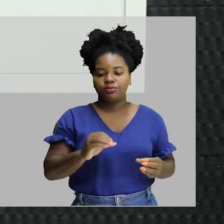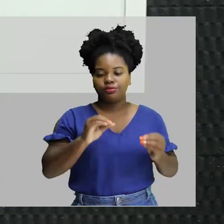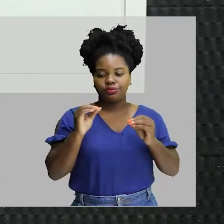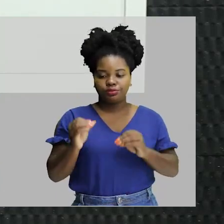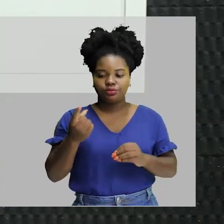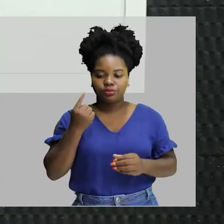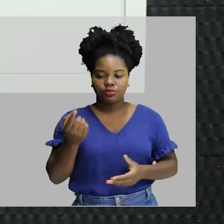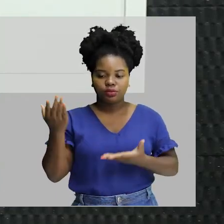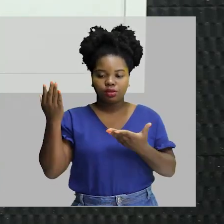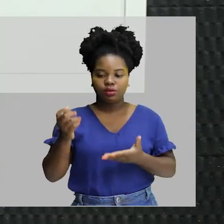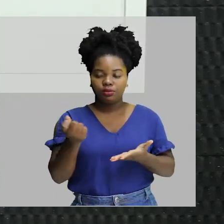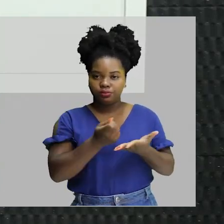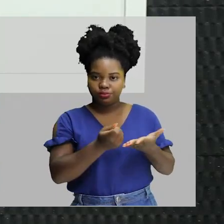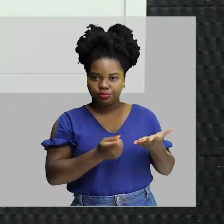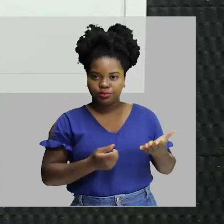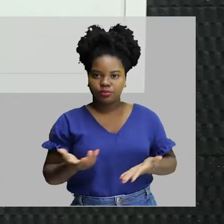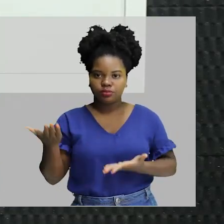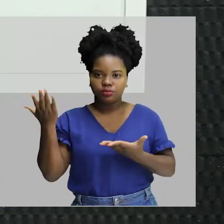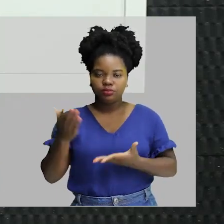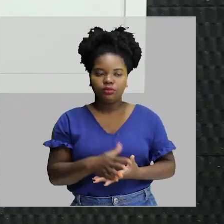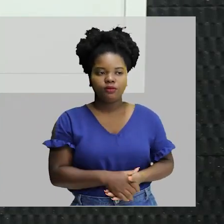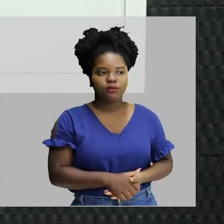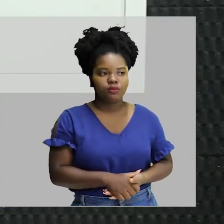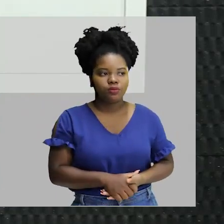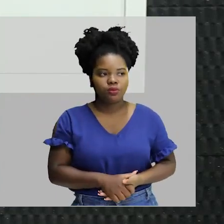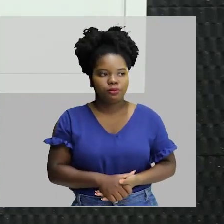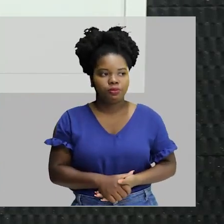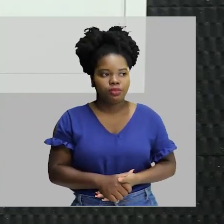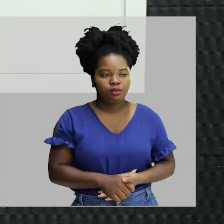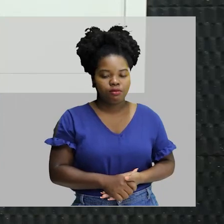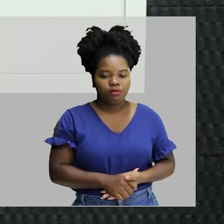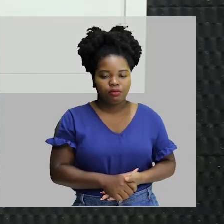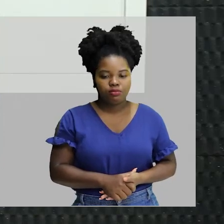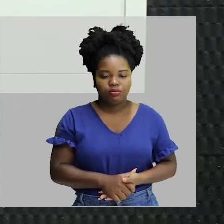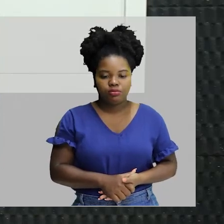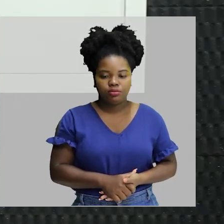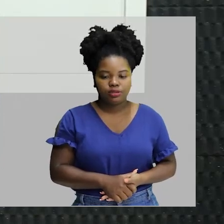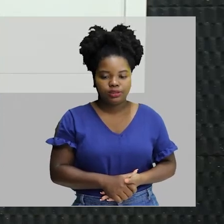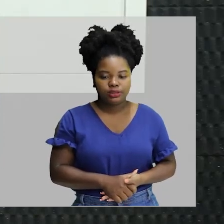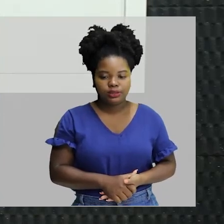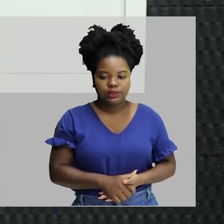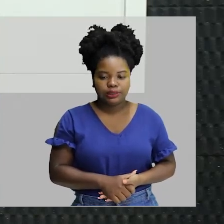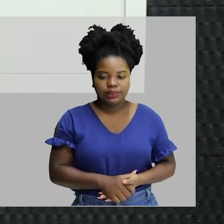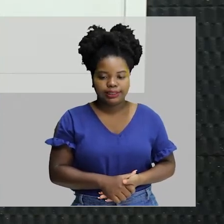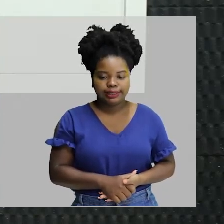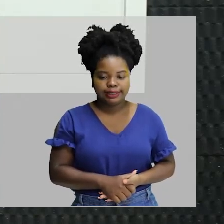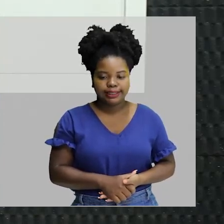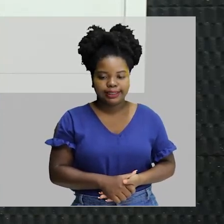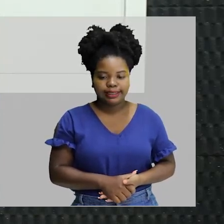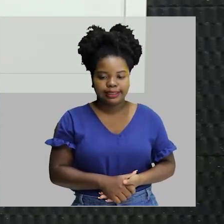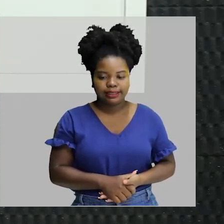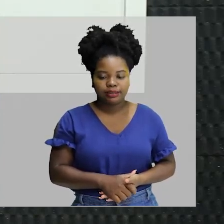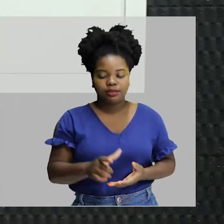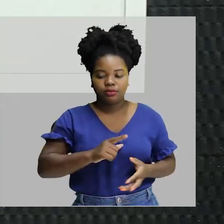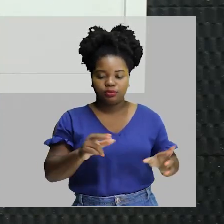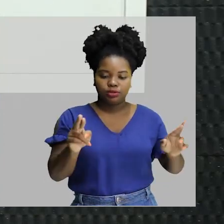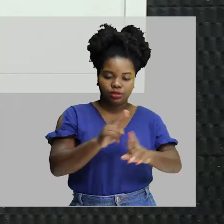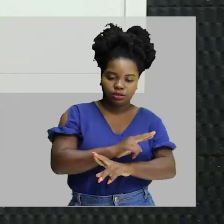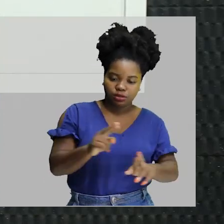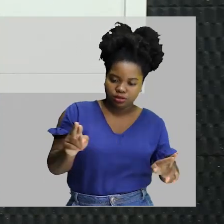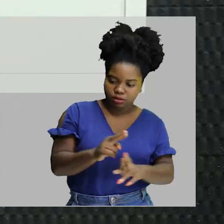colocadas, certo? A partir, tá, da